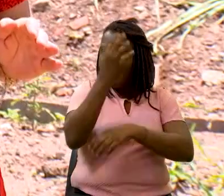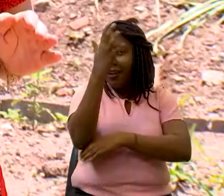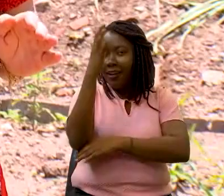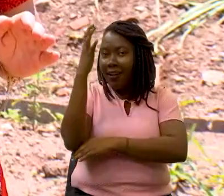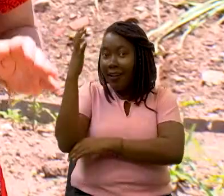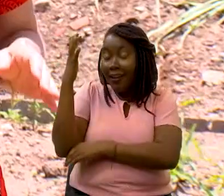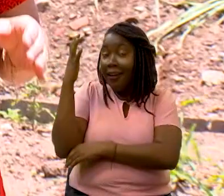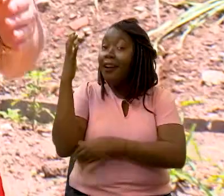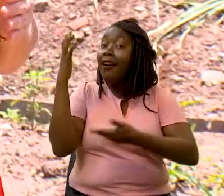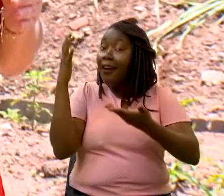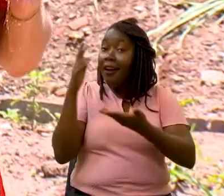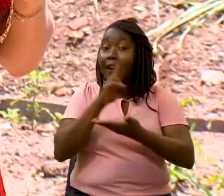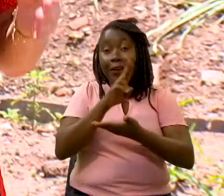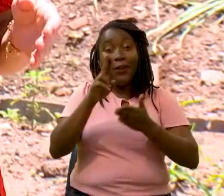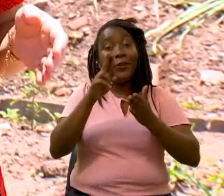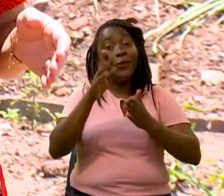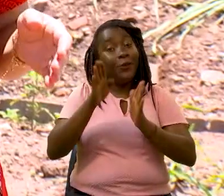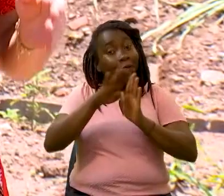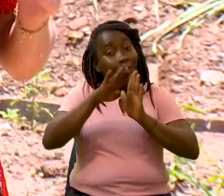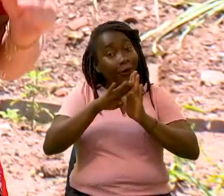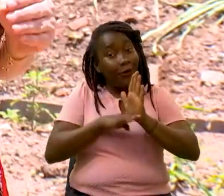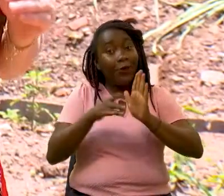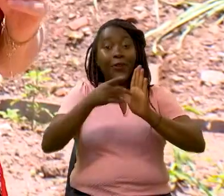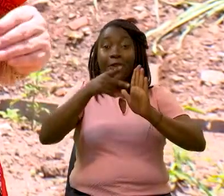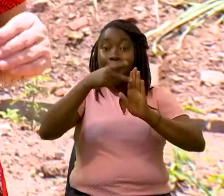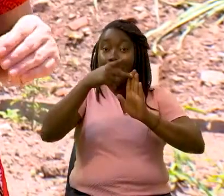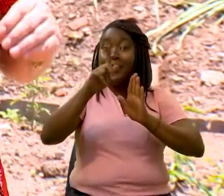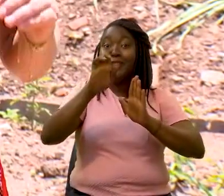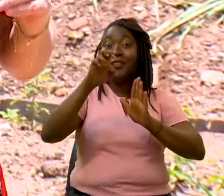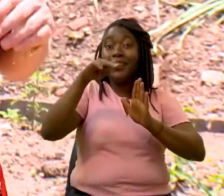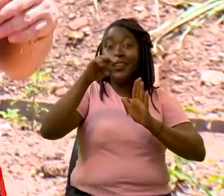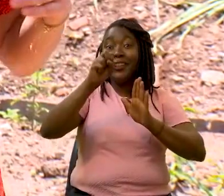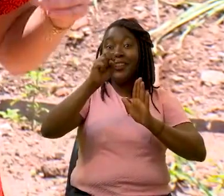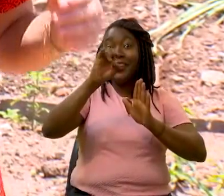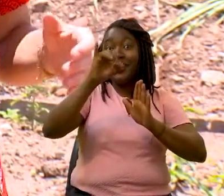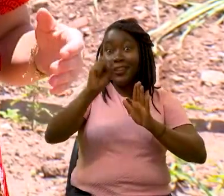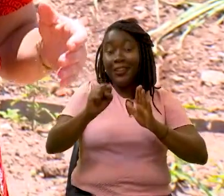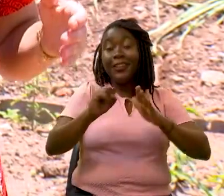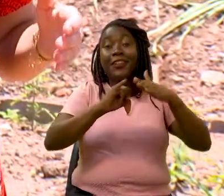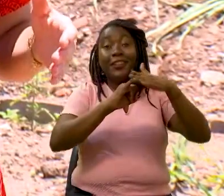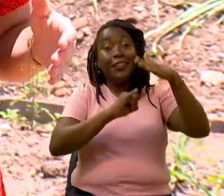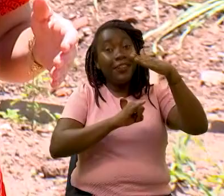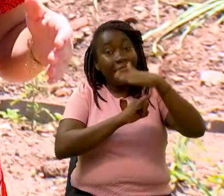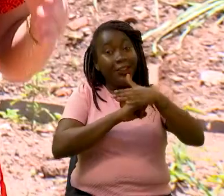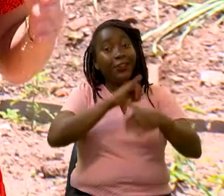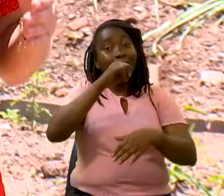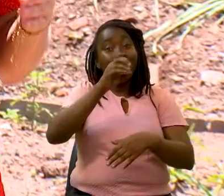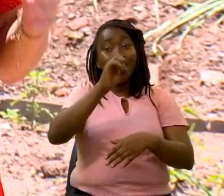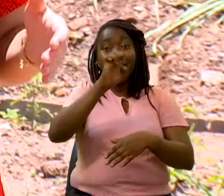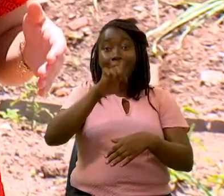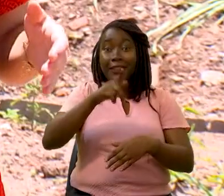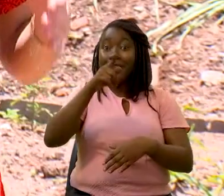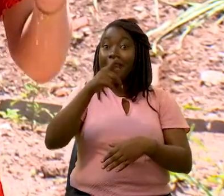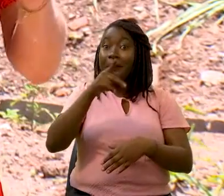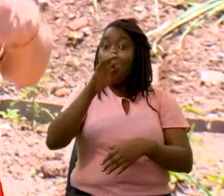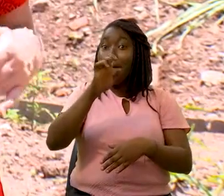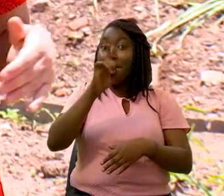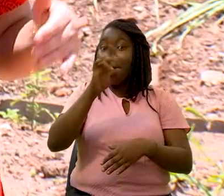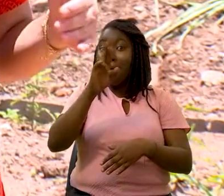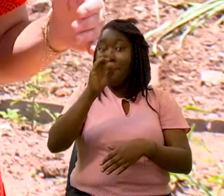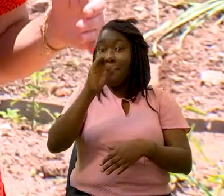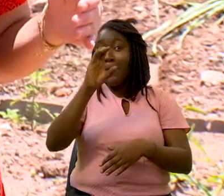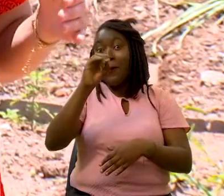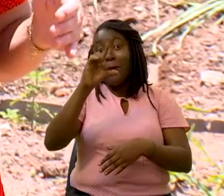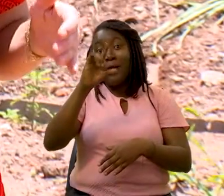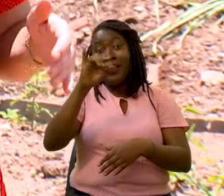Construtores de Florestas, esse é o nome do programa, do projeto Gênesis da Fundação José Pedro de Oliveira, que tem a função de mitigar